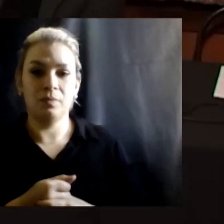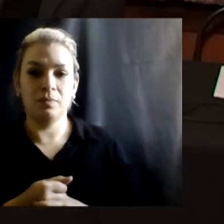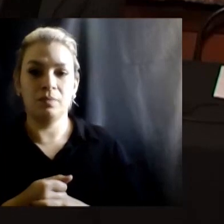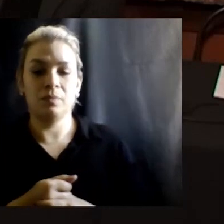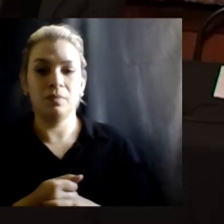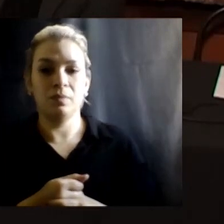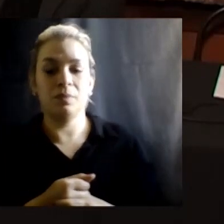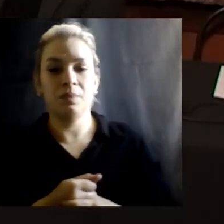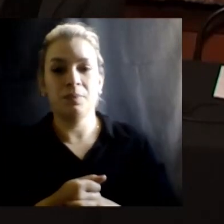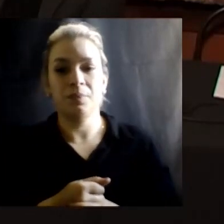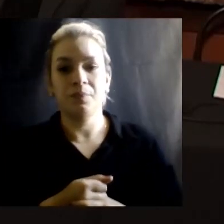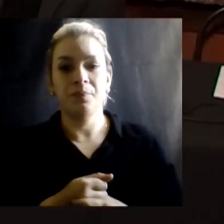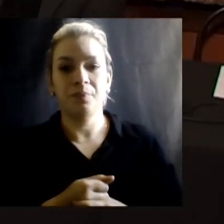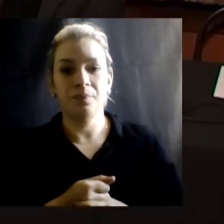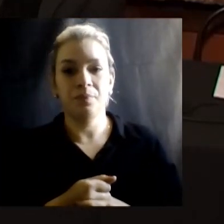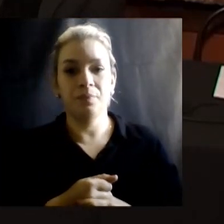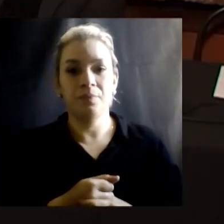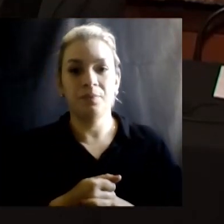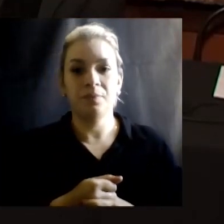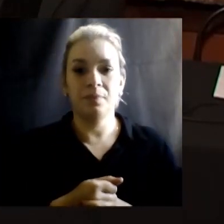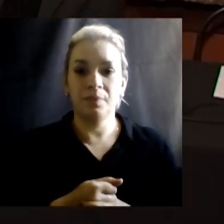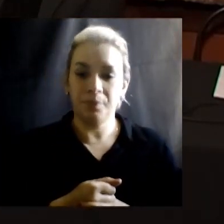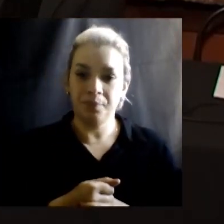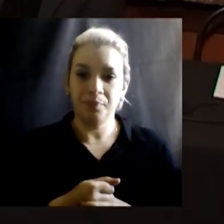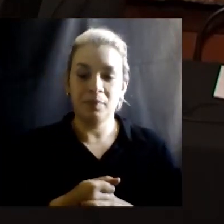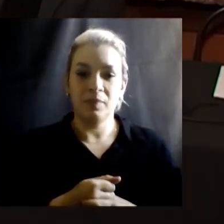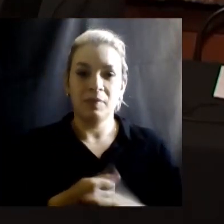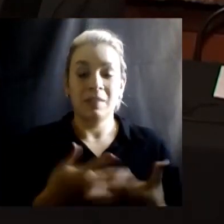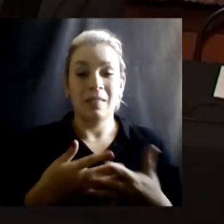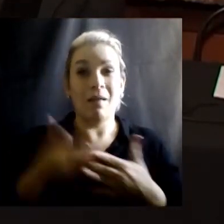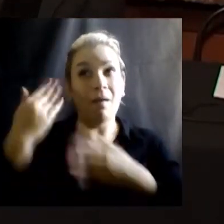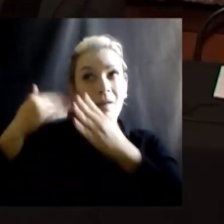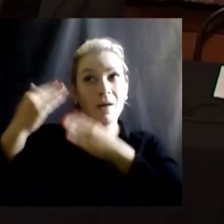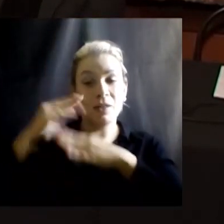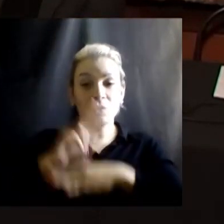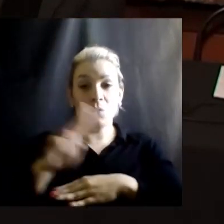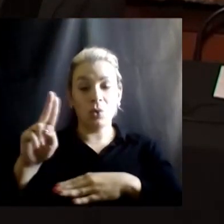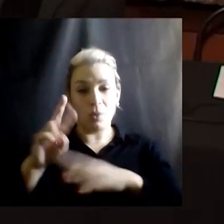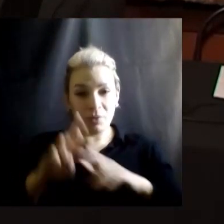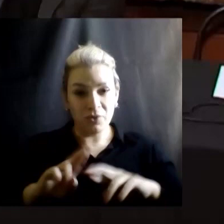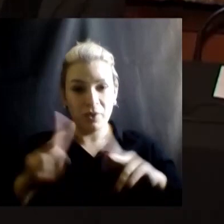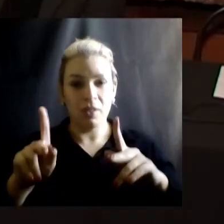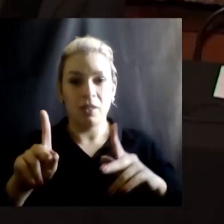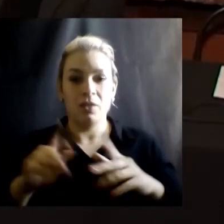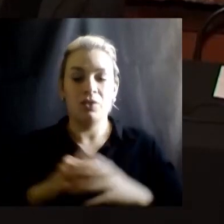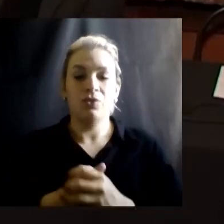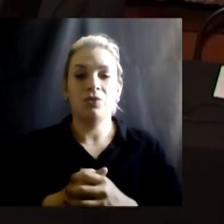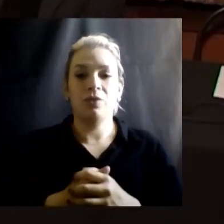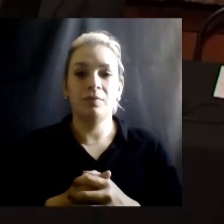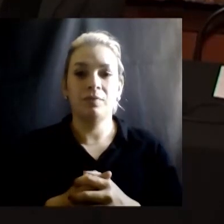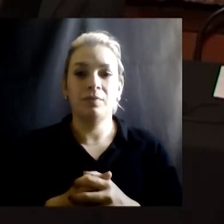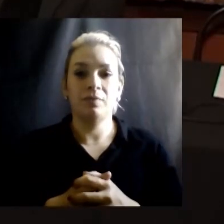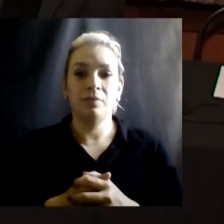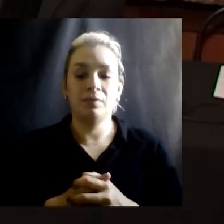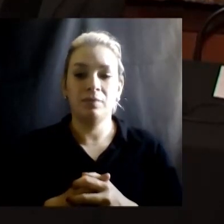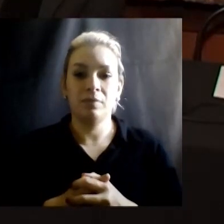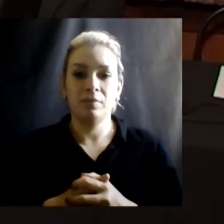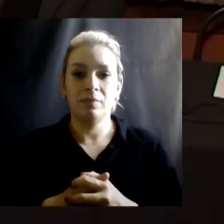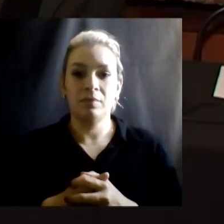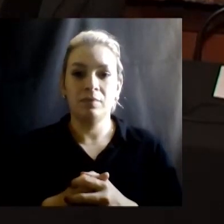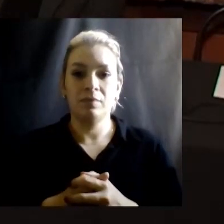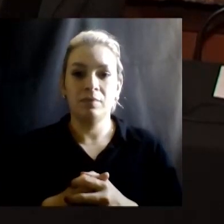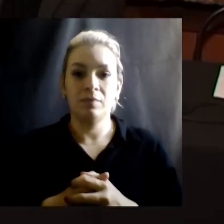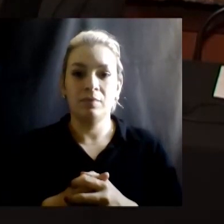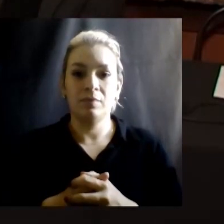tem hoje, né? Porque era só um diploma de mérito gastronômico, mas é muito importante fazer o registro, já que talvez esse seja um dos